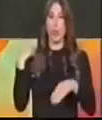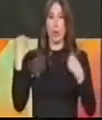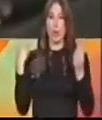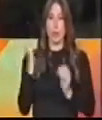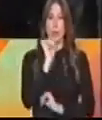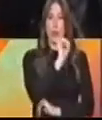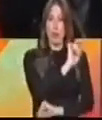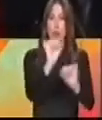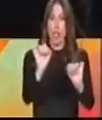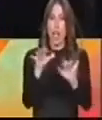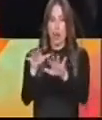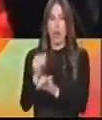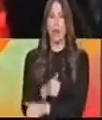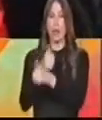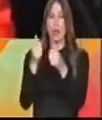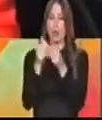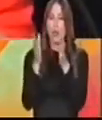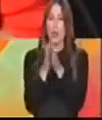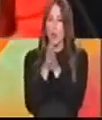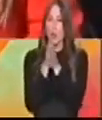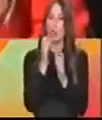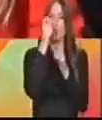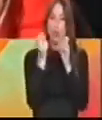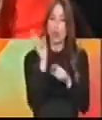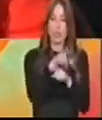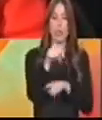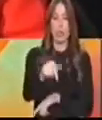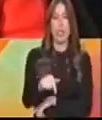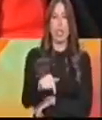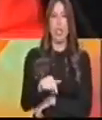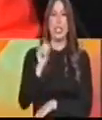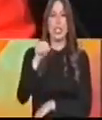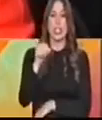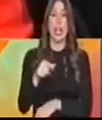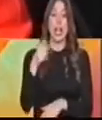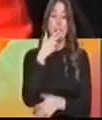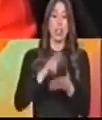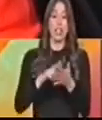acolher melhor todos os visitantes e ganhar espaço. É verdade, este é um espaço que não está ainda